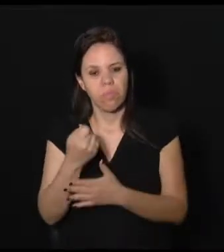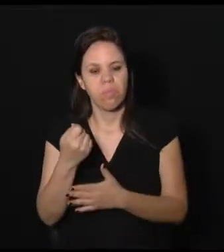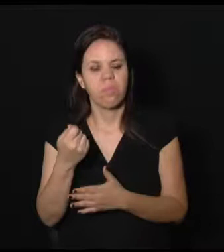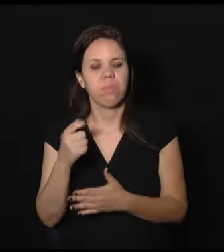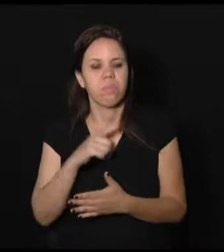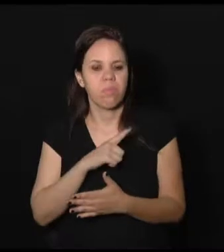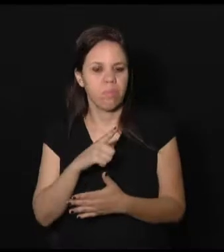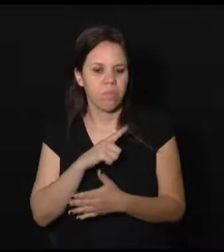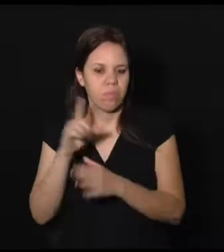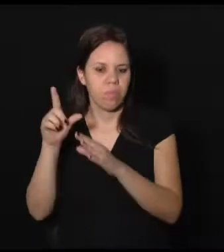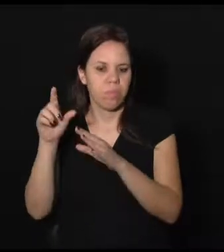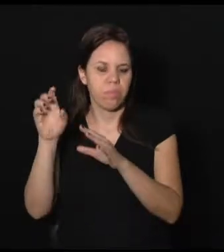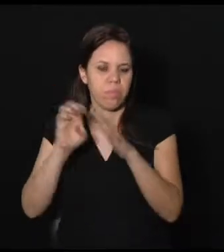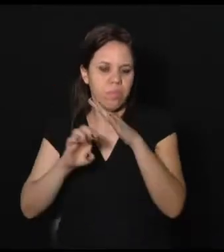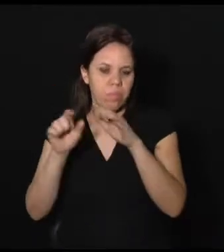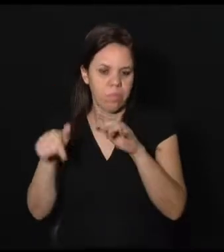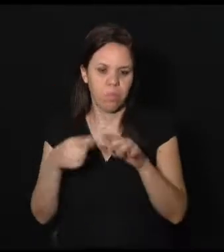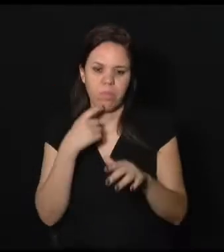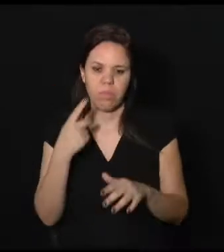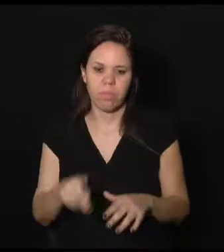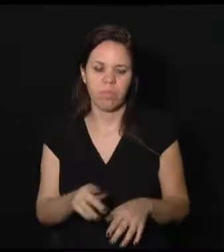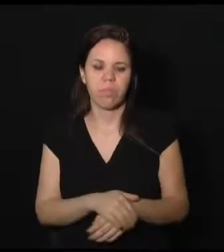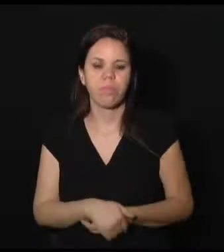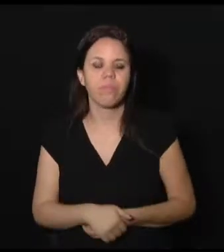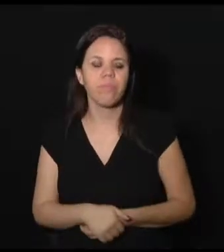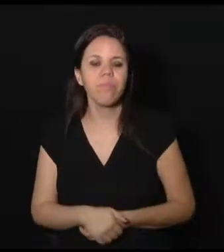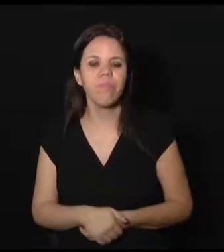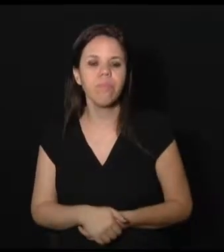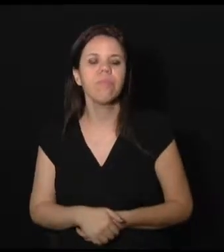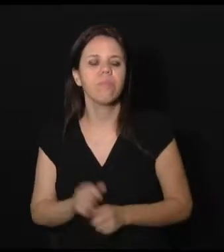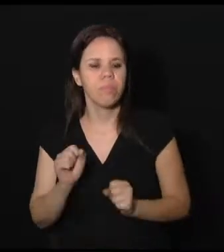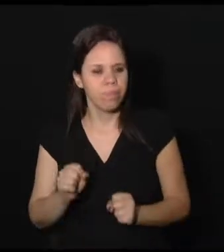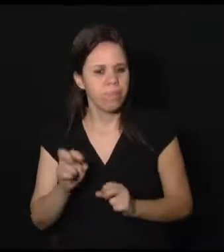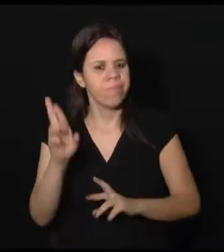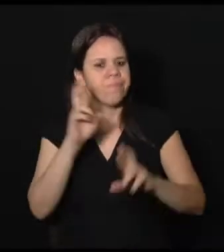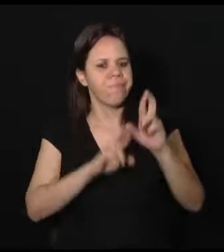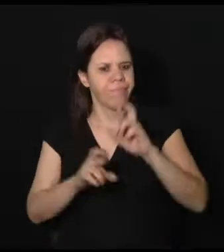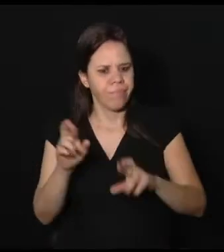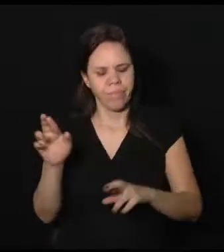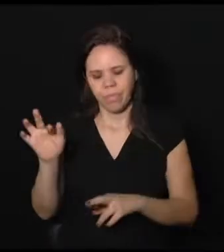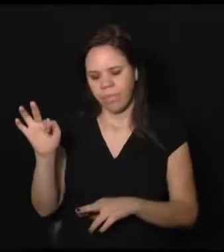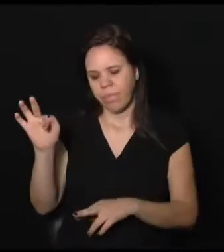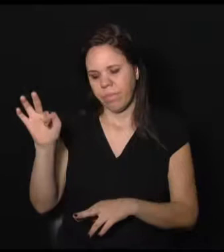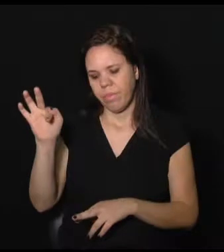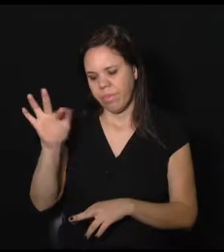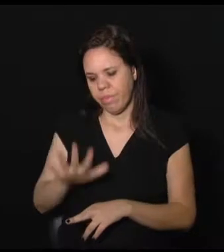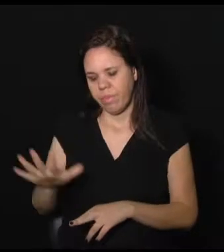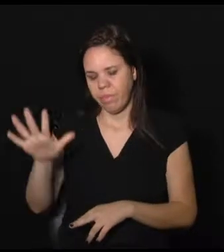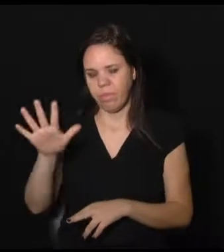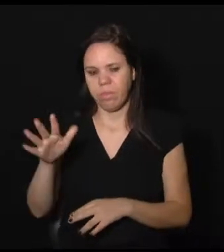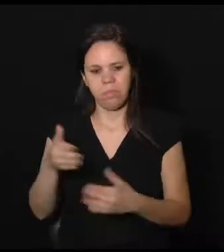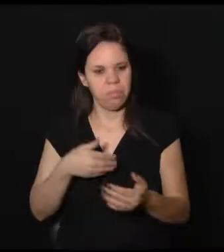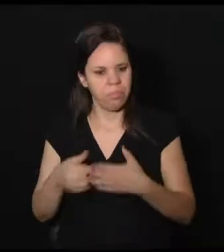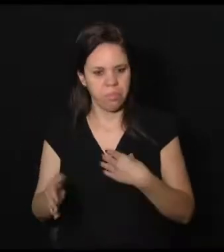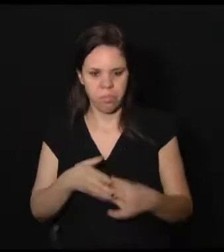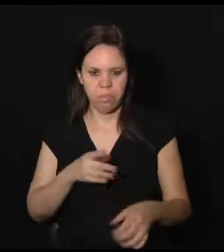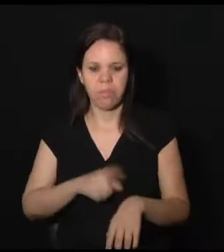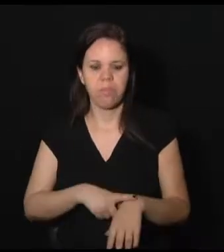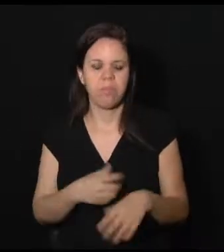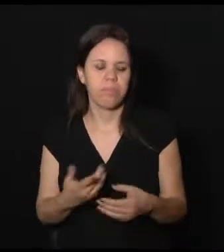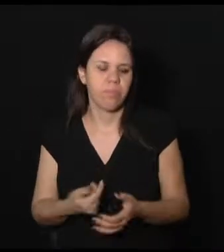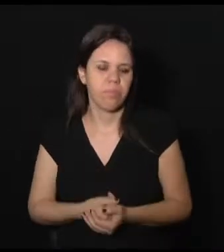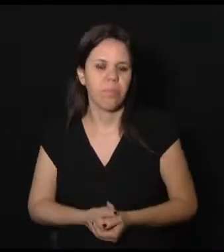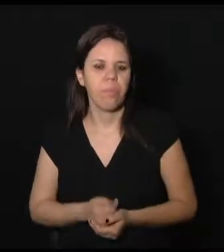habilitação, ela se dá a título precário, então ela pode ser revisada pela Receita Federal a qualquer momento. E